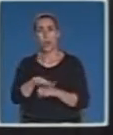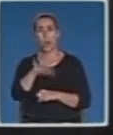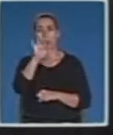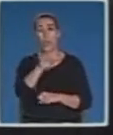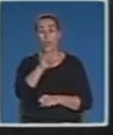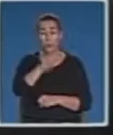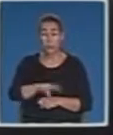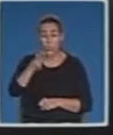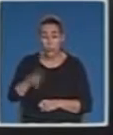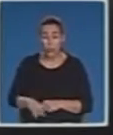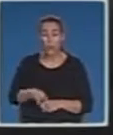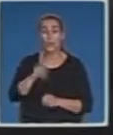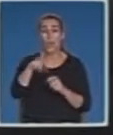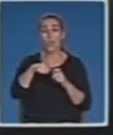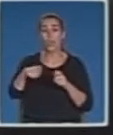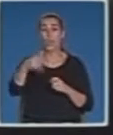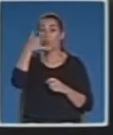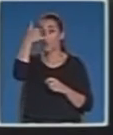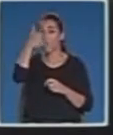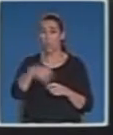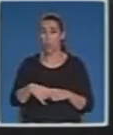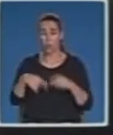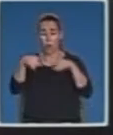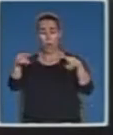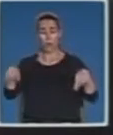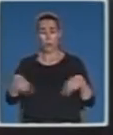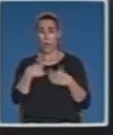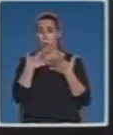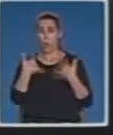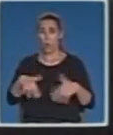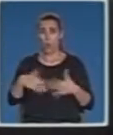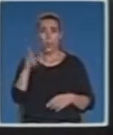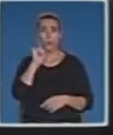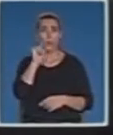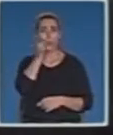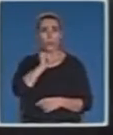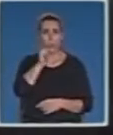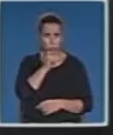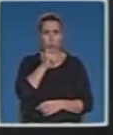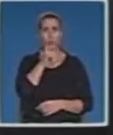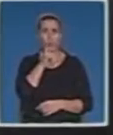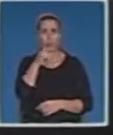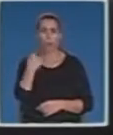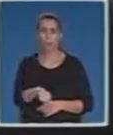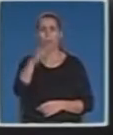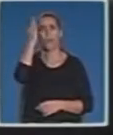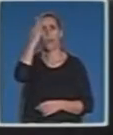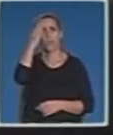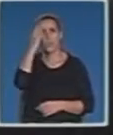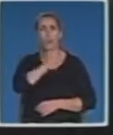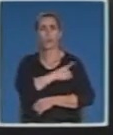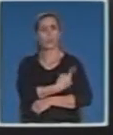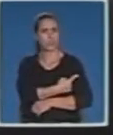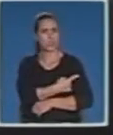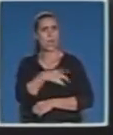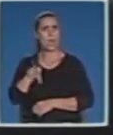quilómetros quadrados e, portanto, que é um espaço de enorme importância estratégica para os Açores, que tem uma enorme capacidade e um enorme potencial do ponto de vista